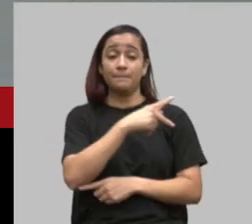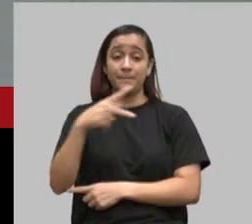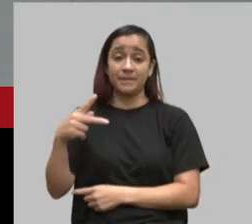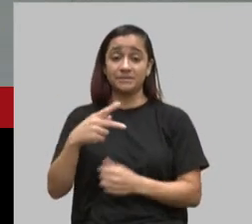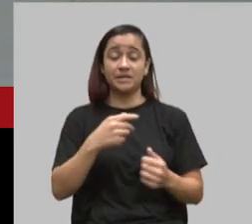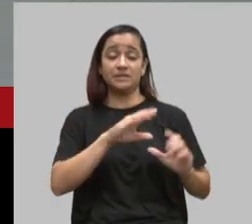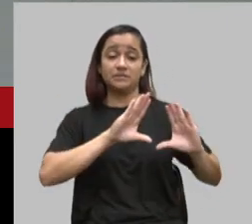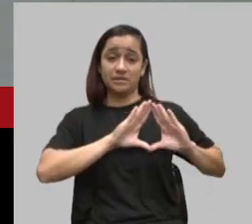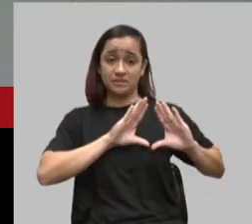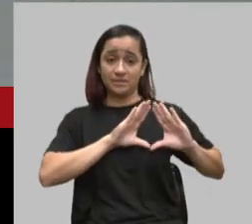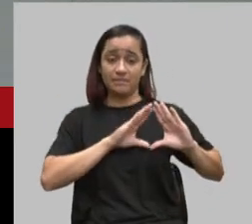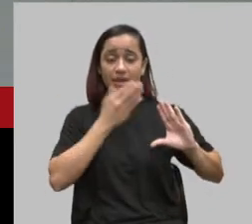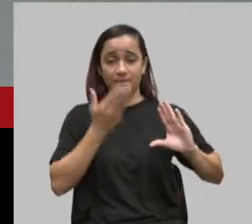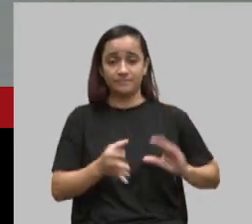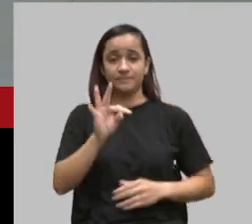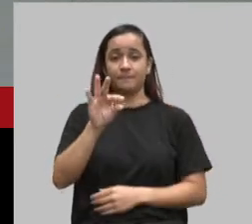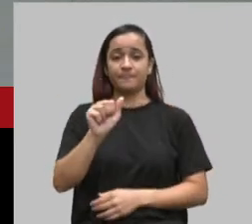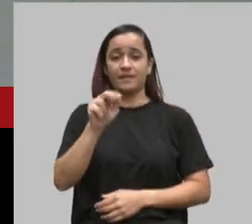Tadeu